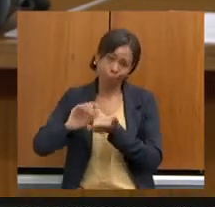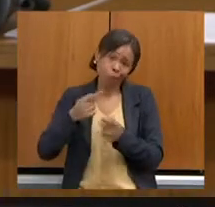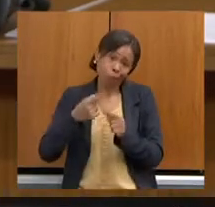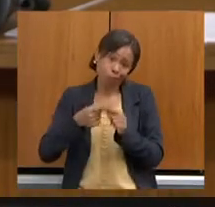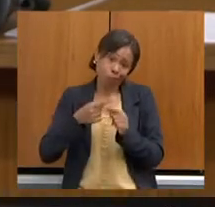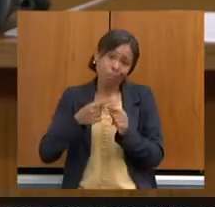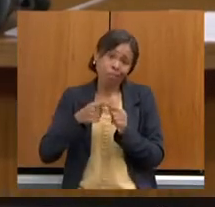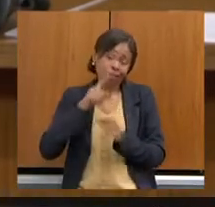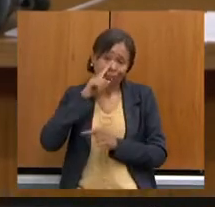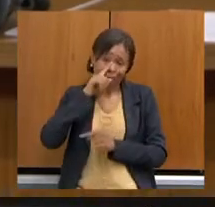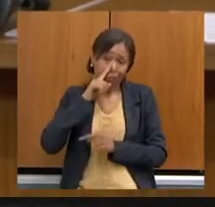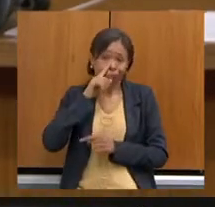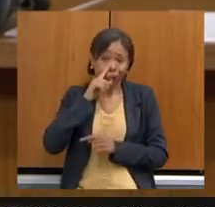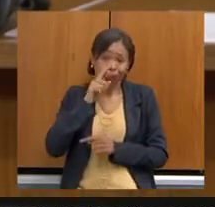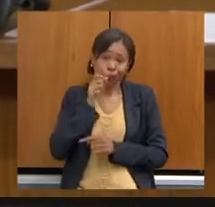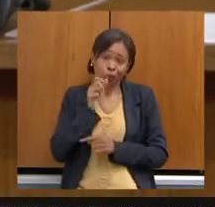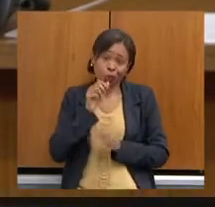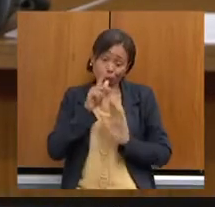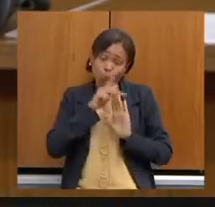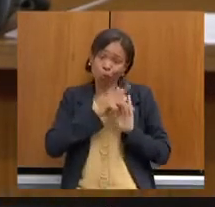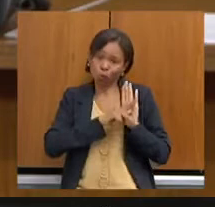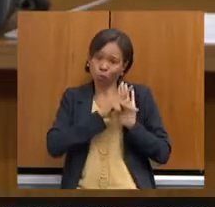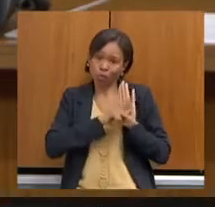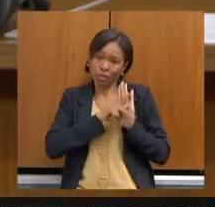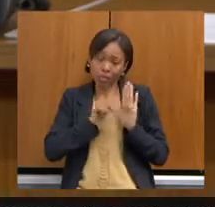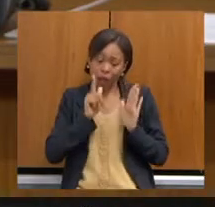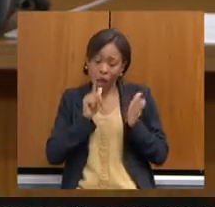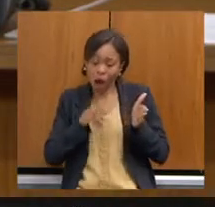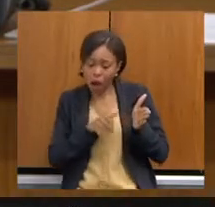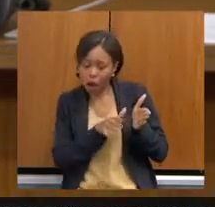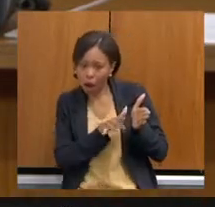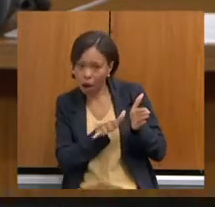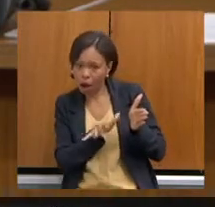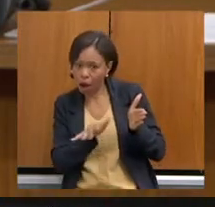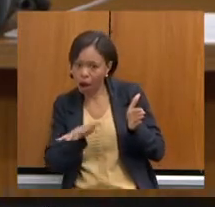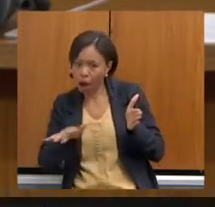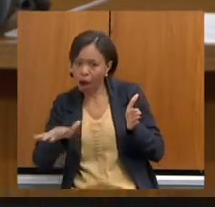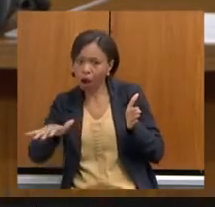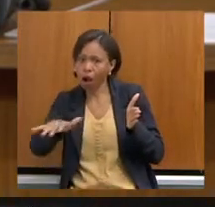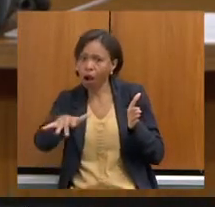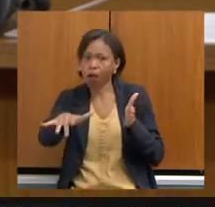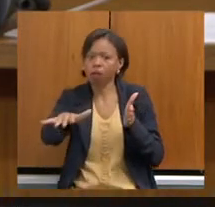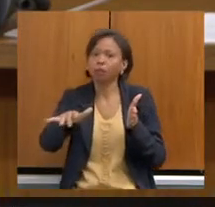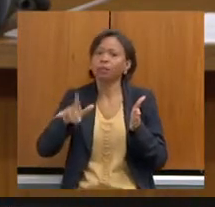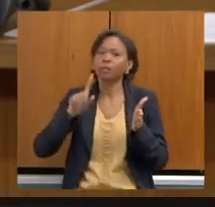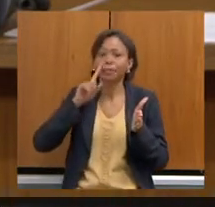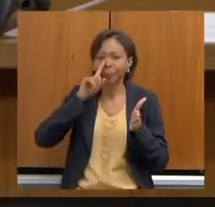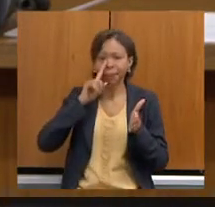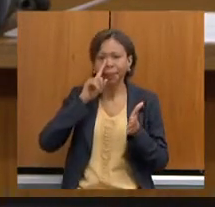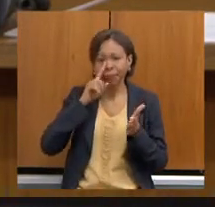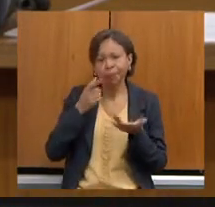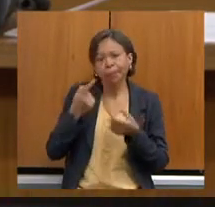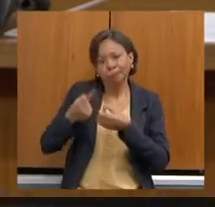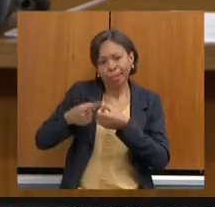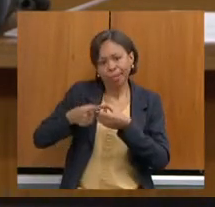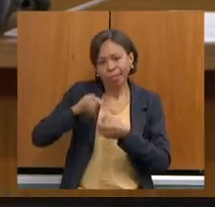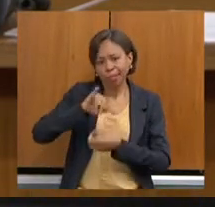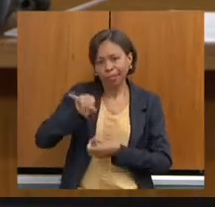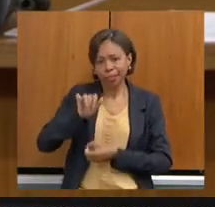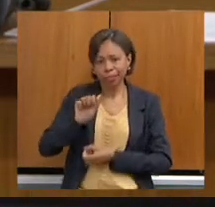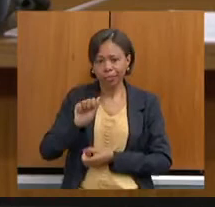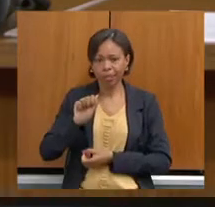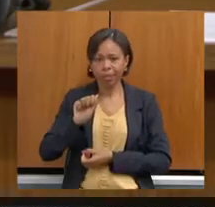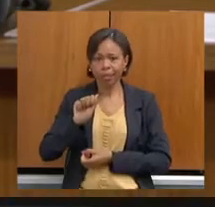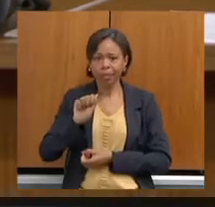risco para todo o projeto esse vazamento assim como também para a cidade Jaíba é que essa água